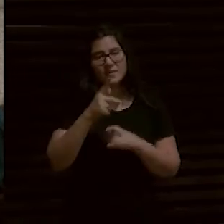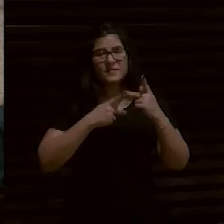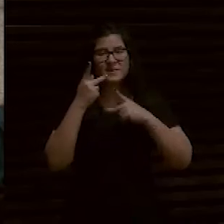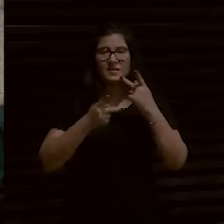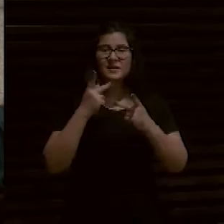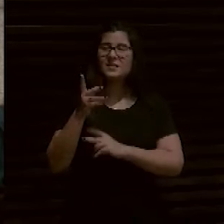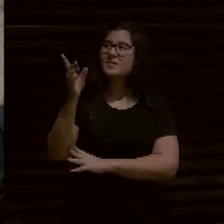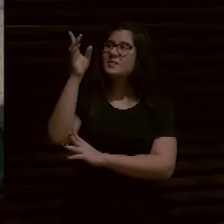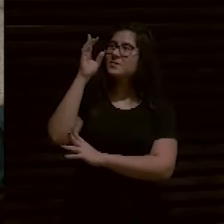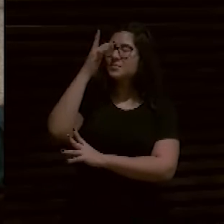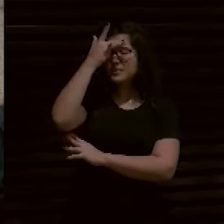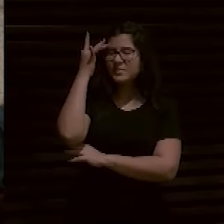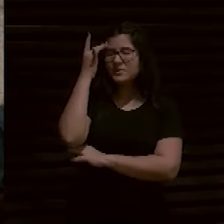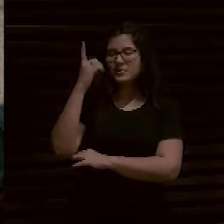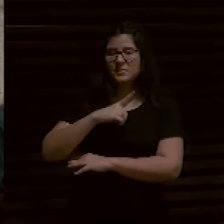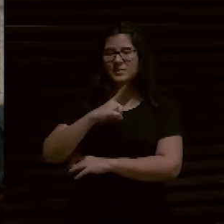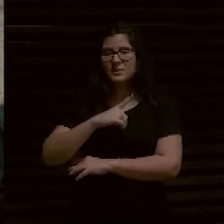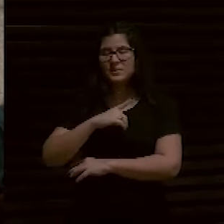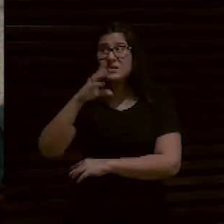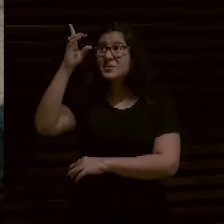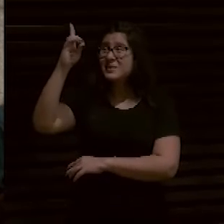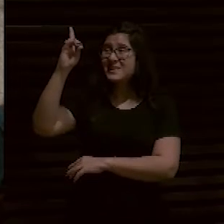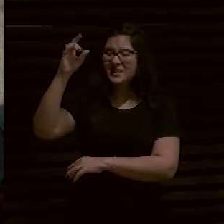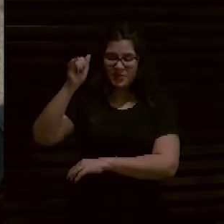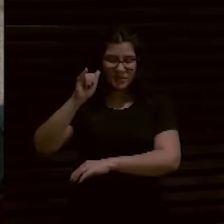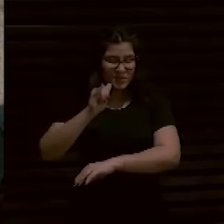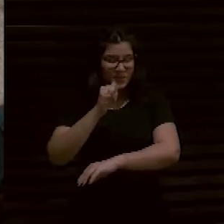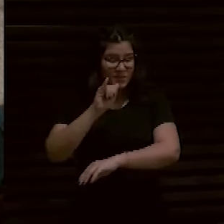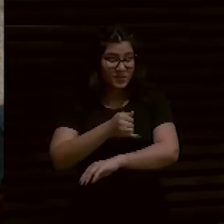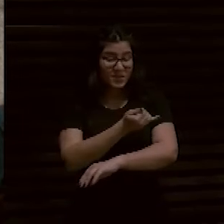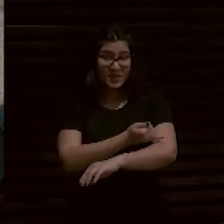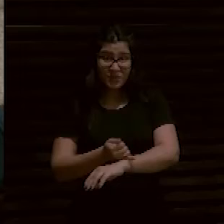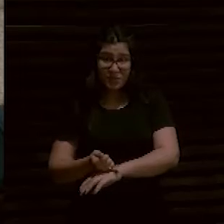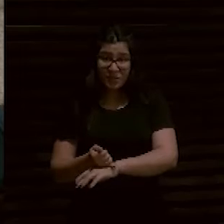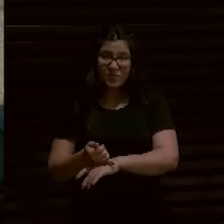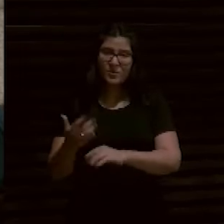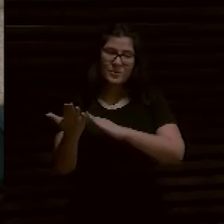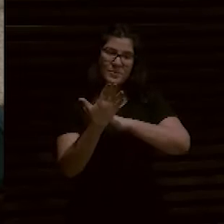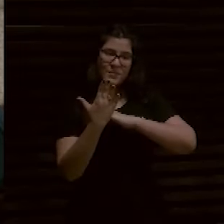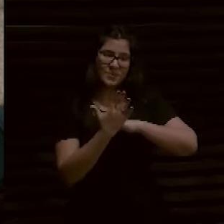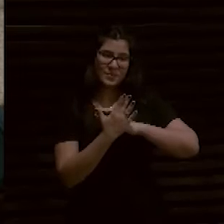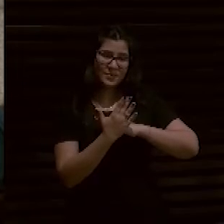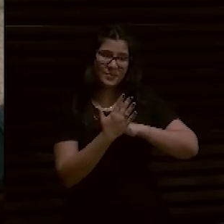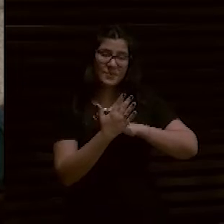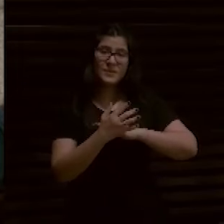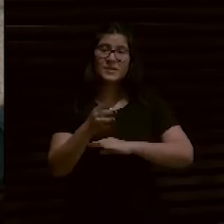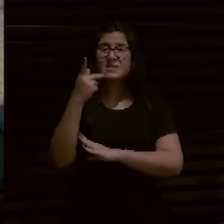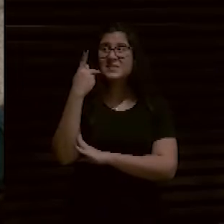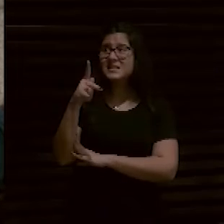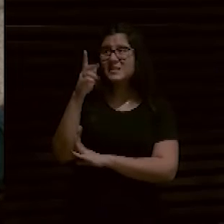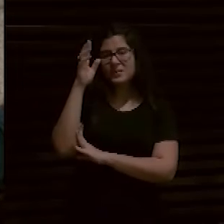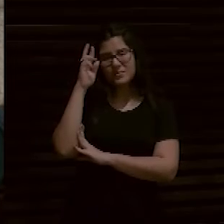o Deus de Jacó por seu auxílio, cuja esperança está no Senhor, o seu